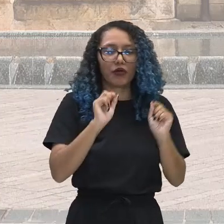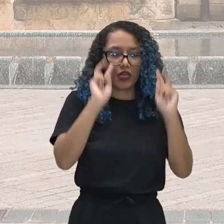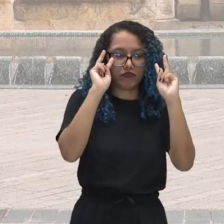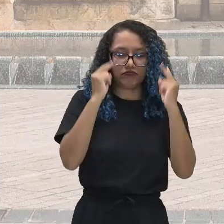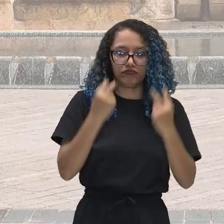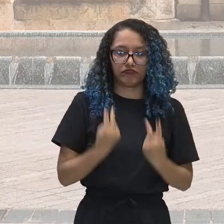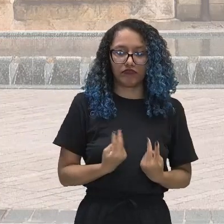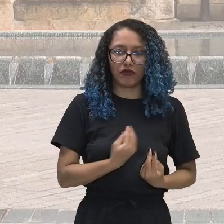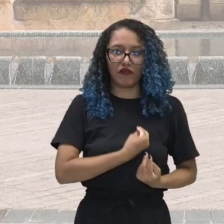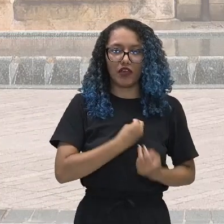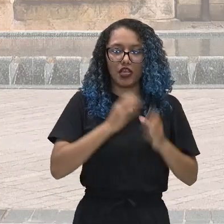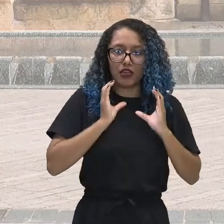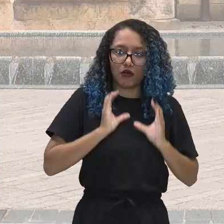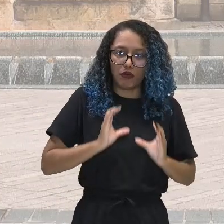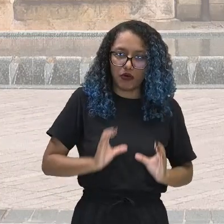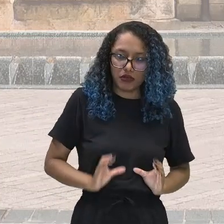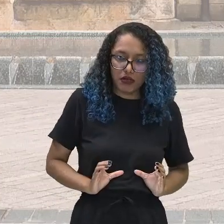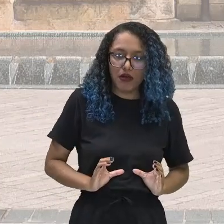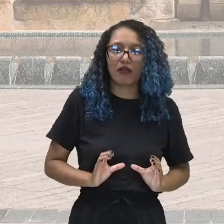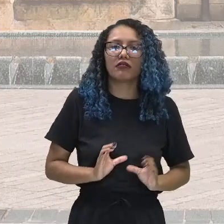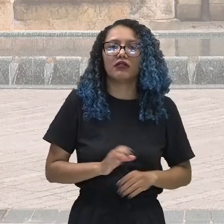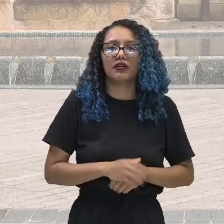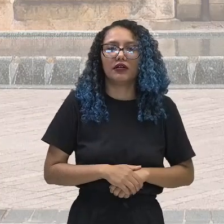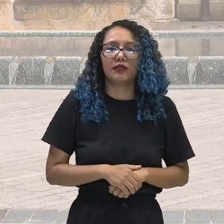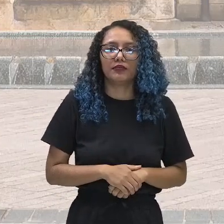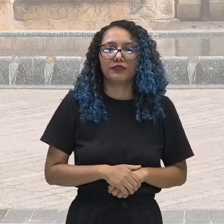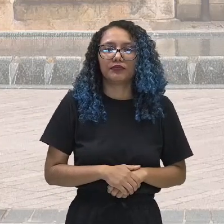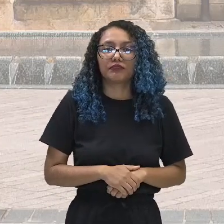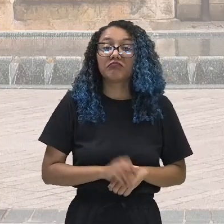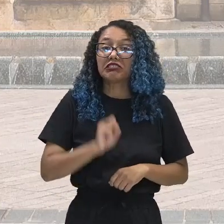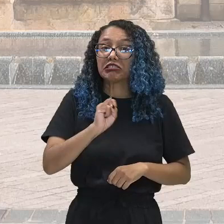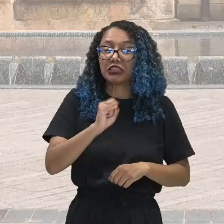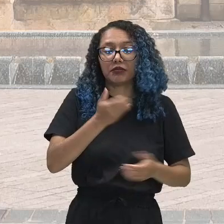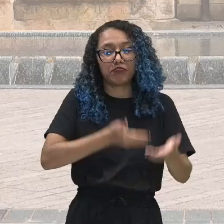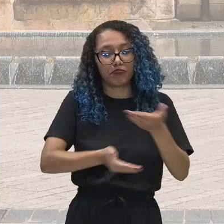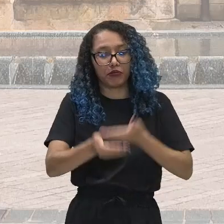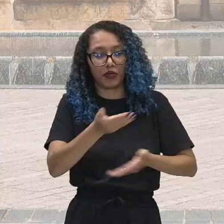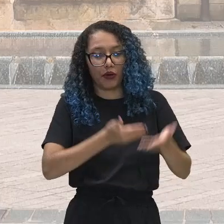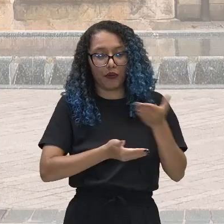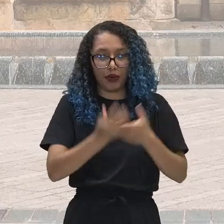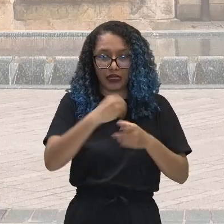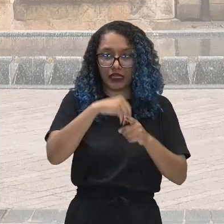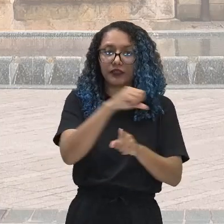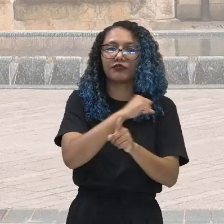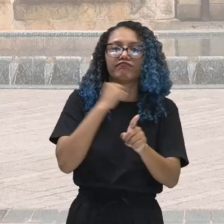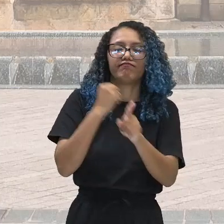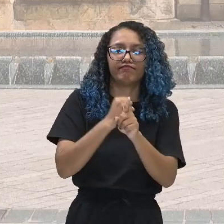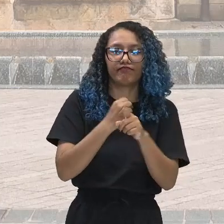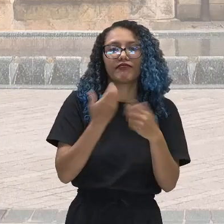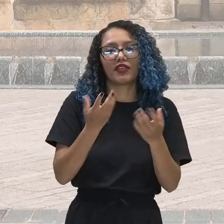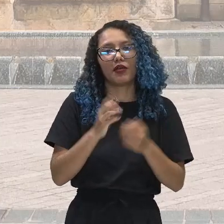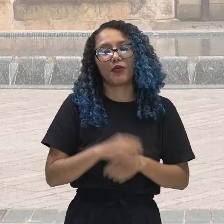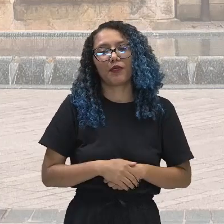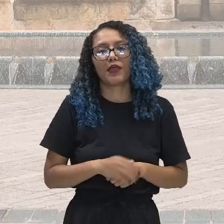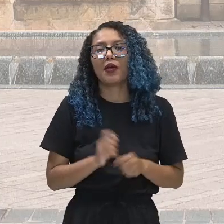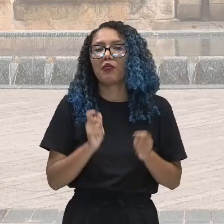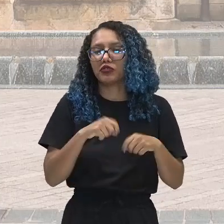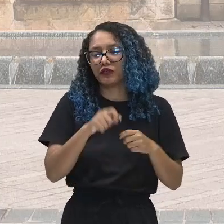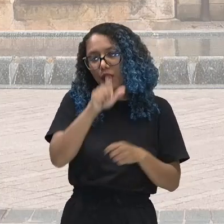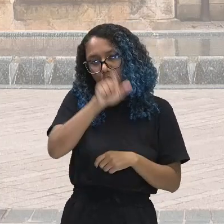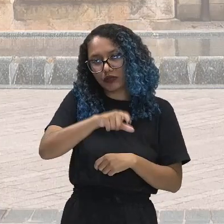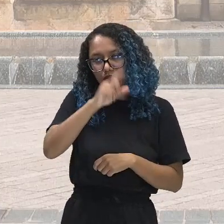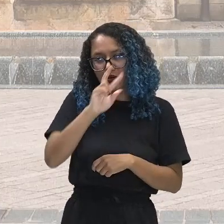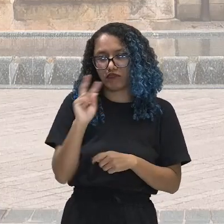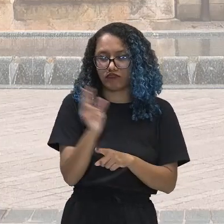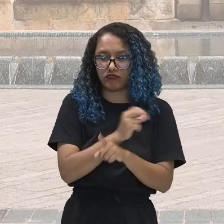humano quando ele começa a conviver em sociedade. Aí sim, ele se torna um ser social, porque ele